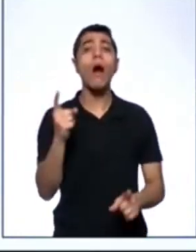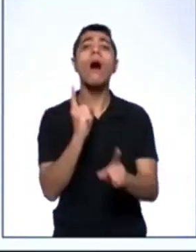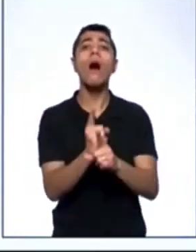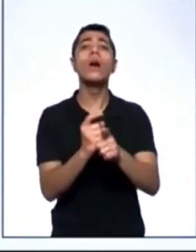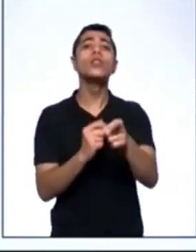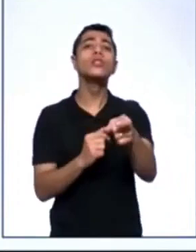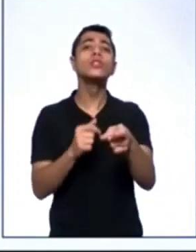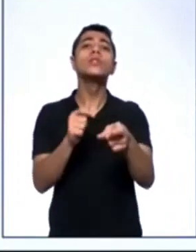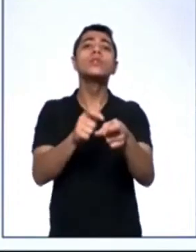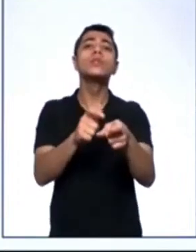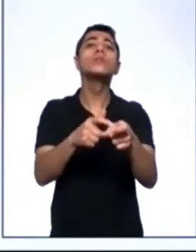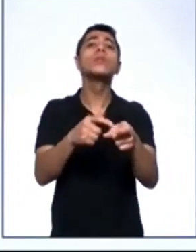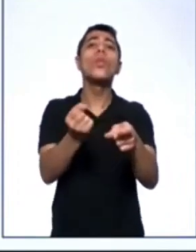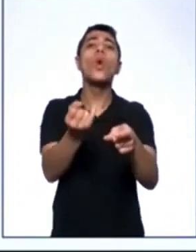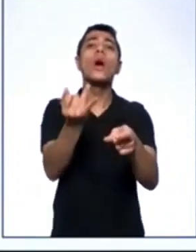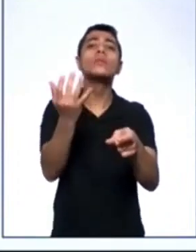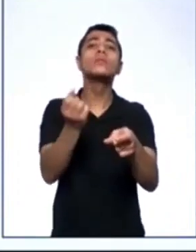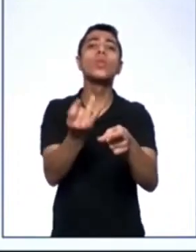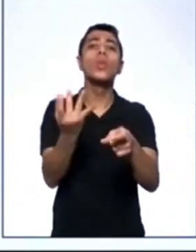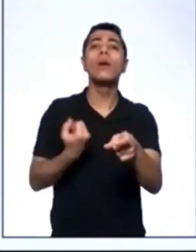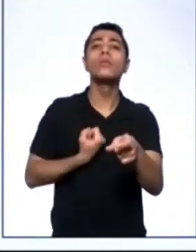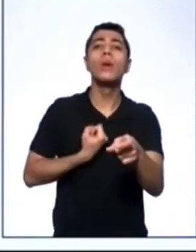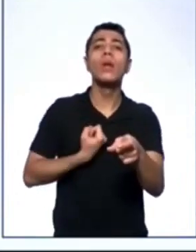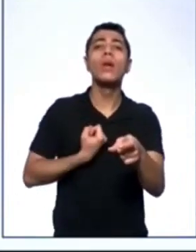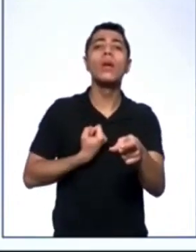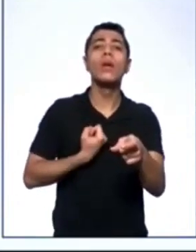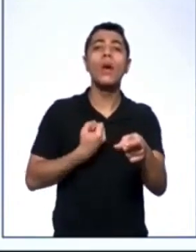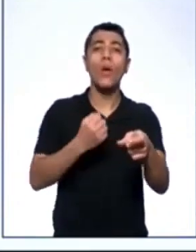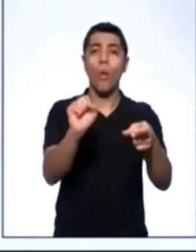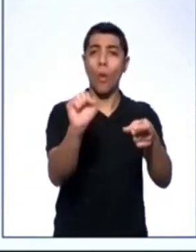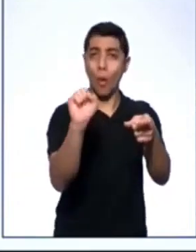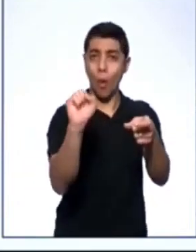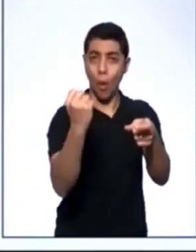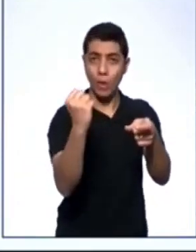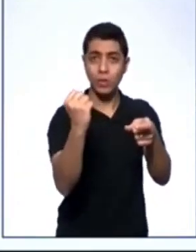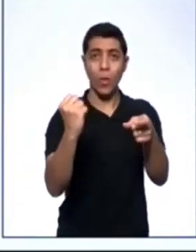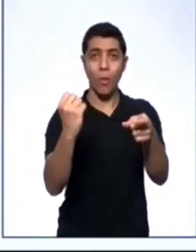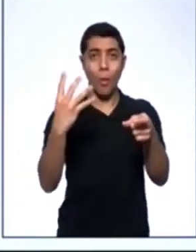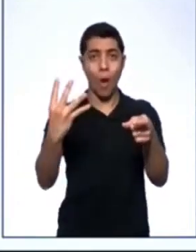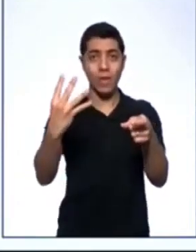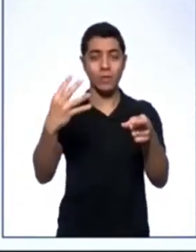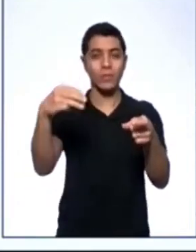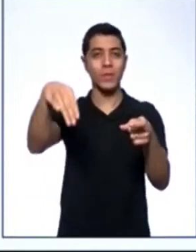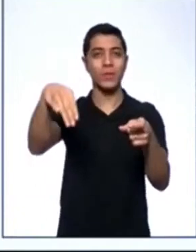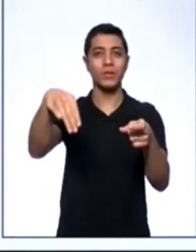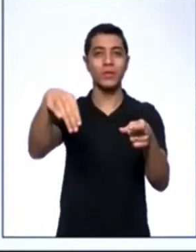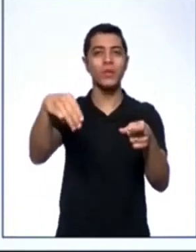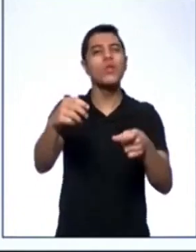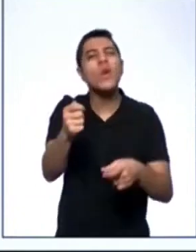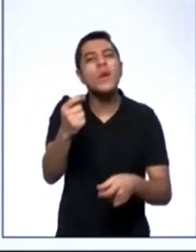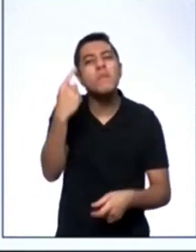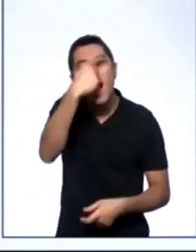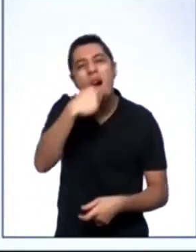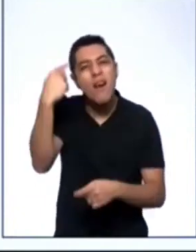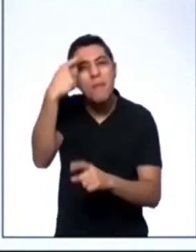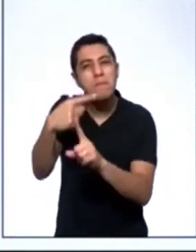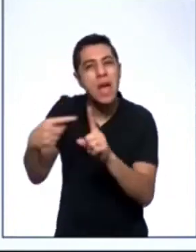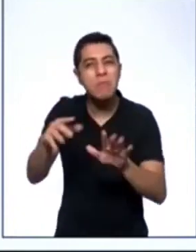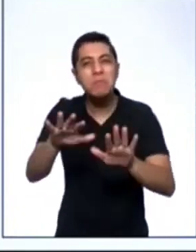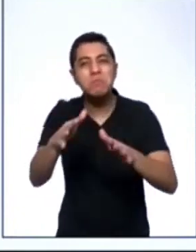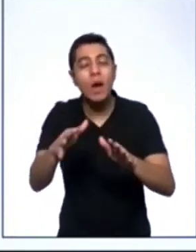84 minutos é quase o que quase maurinei daqui 84 minutos